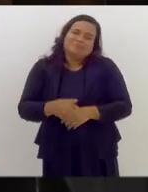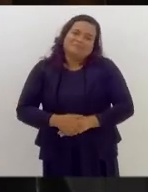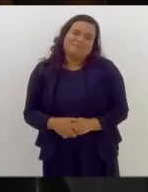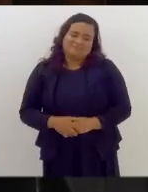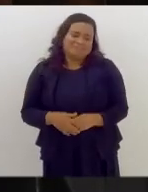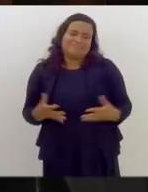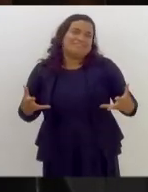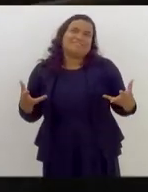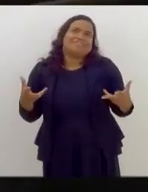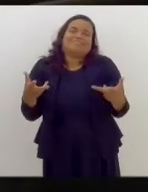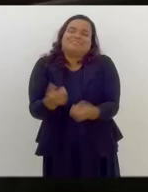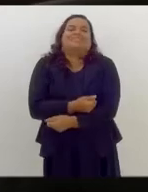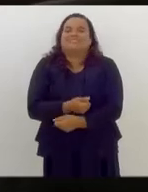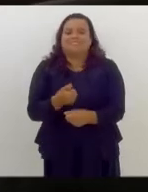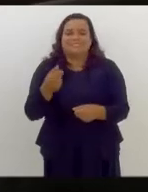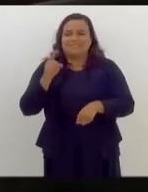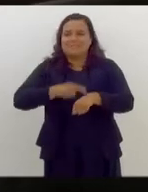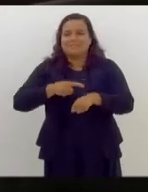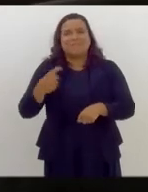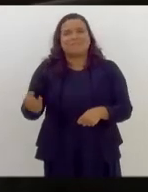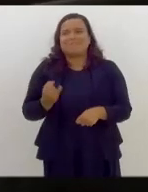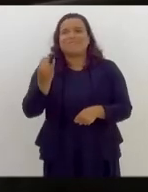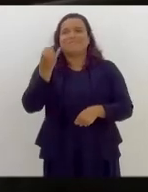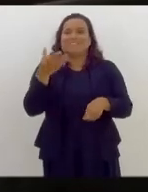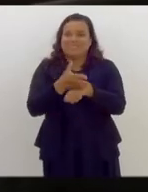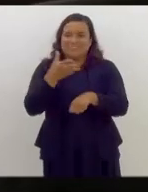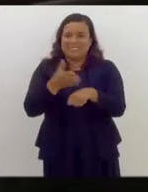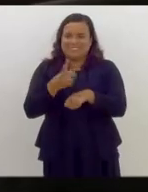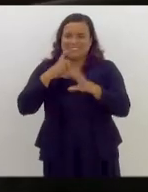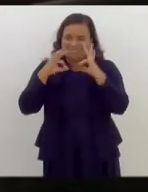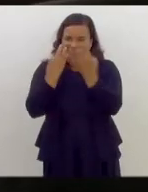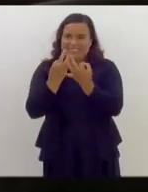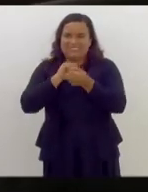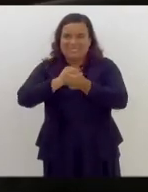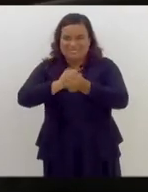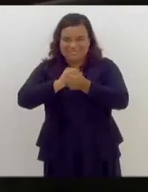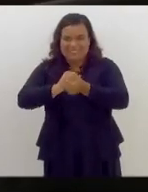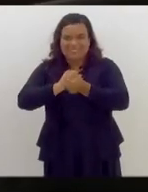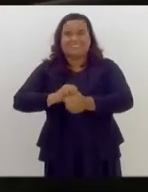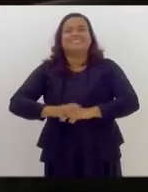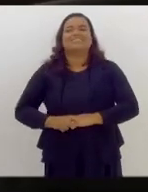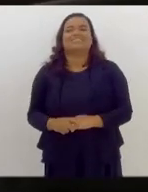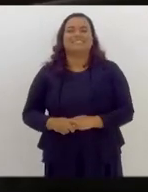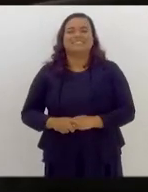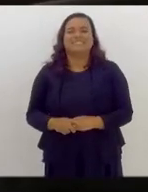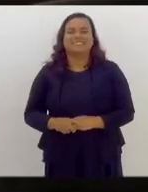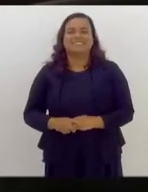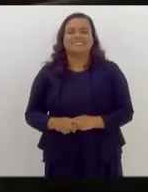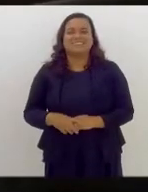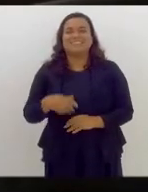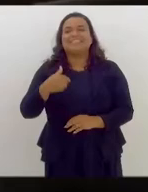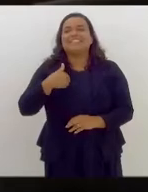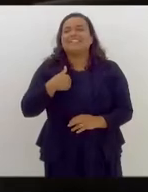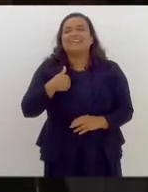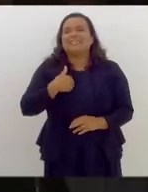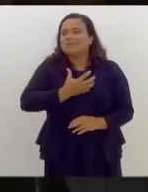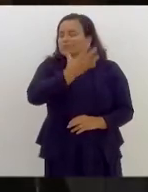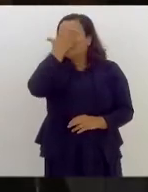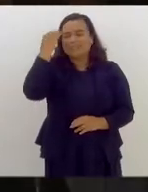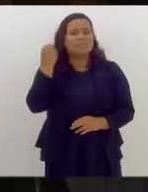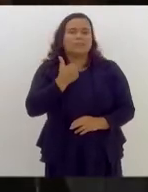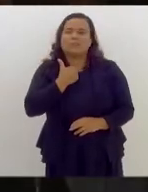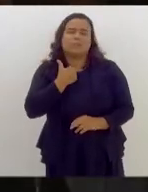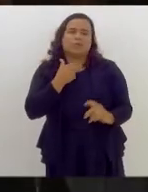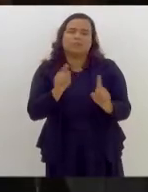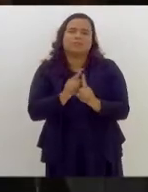É maravilhoso participar de um momento tão importante com a família. E não posso deixar de mencionar também